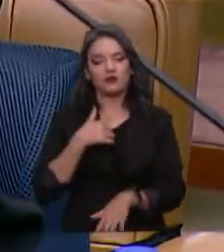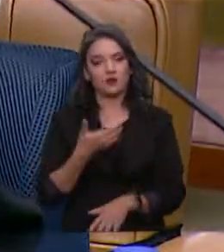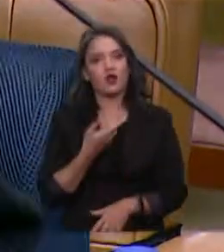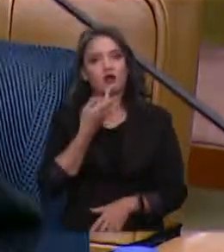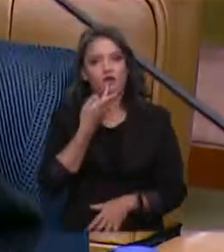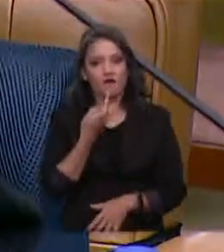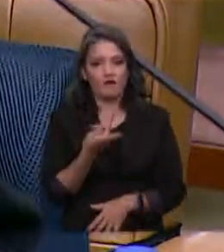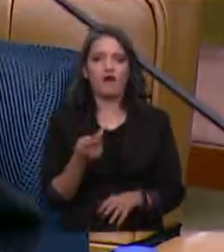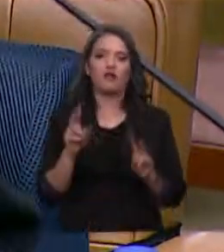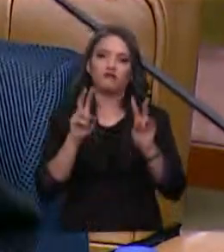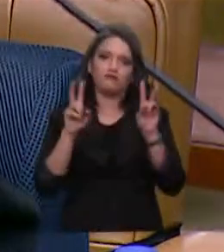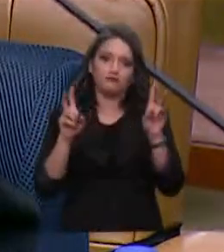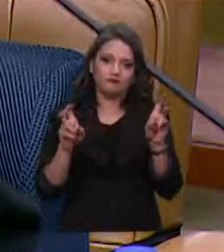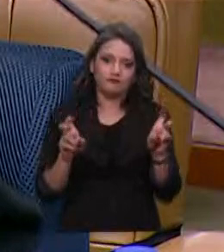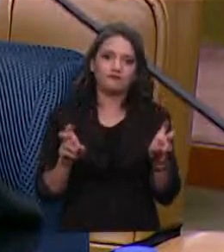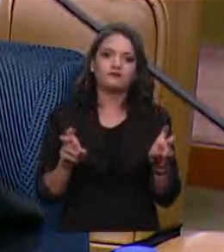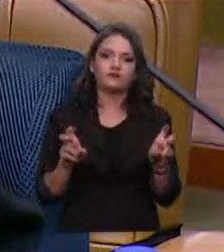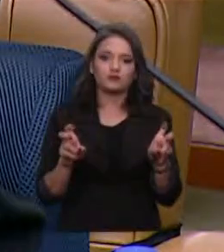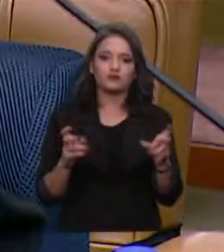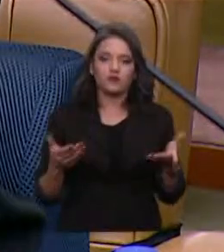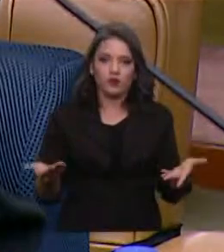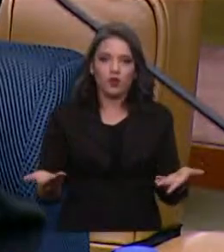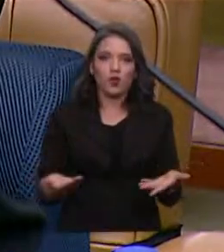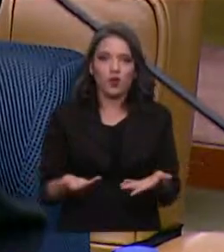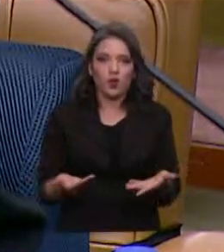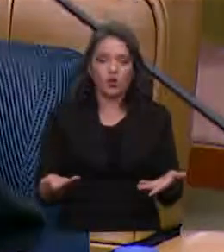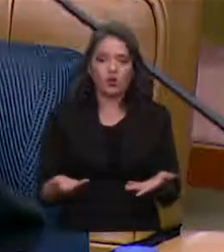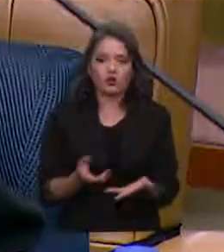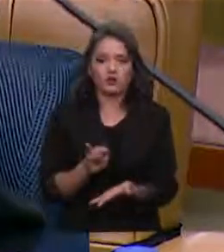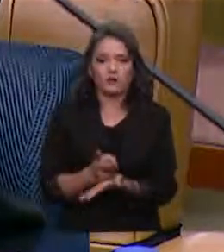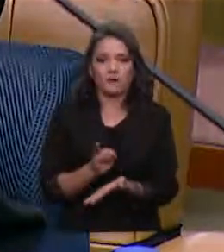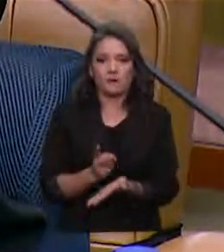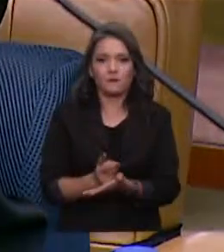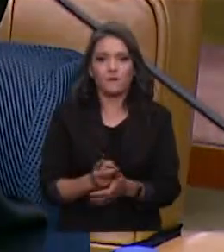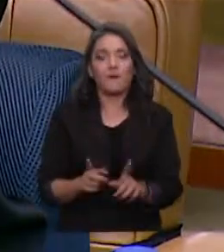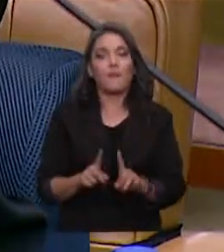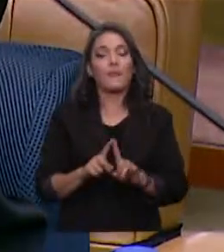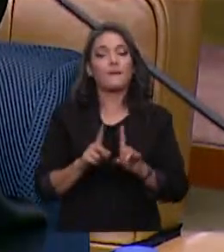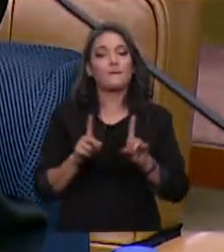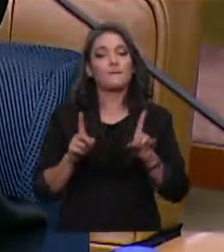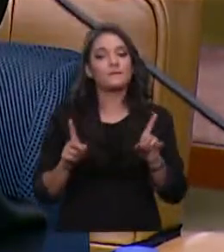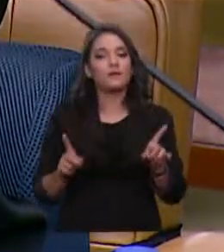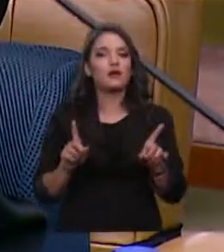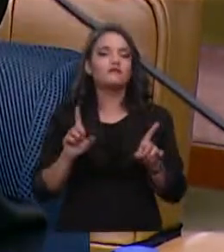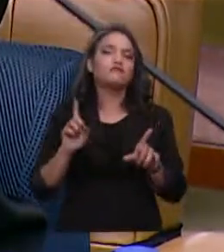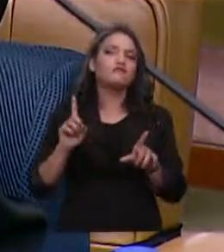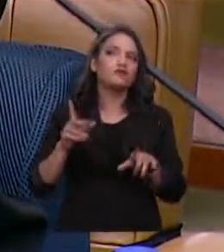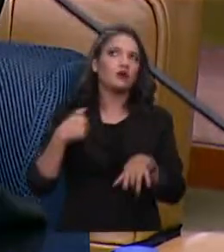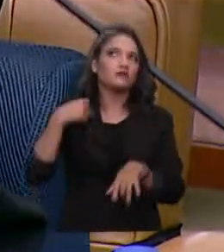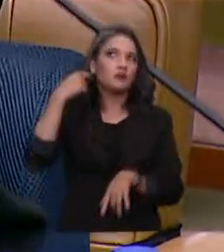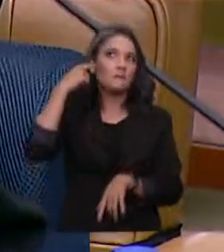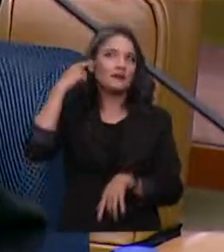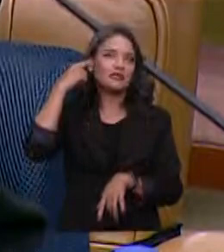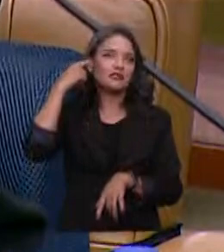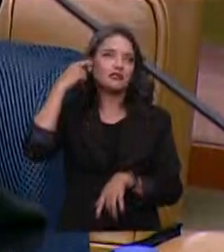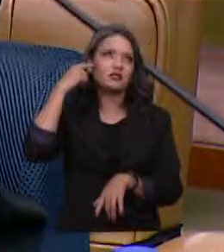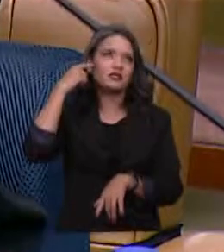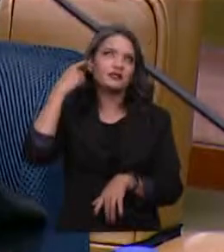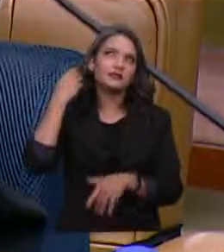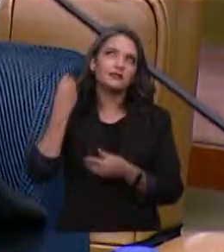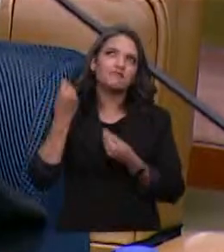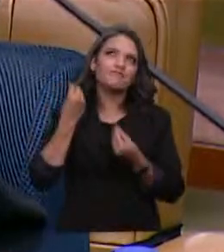pronunciar sobre ele, eventualmente ainda na sessão de hoje, mas apenas para trazer à colação que